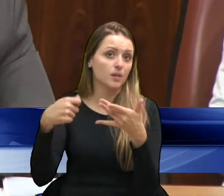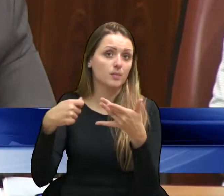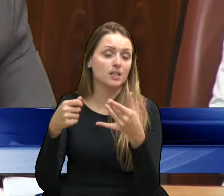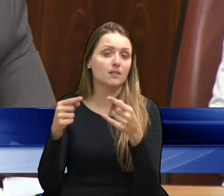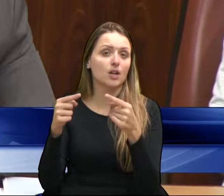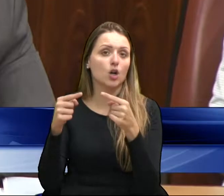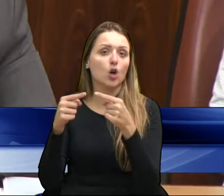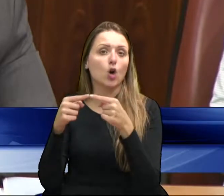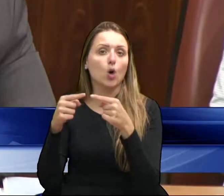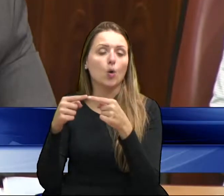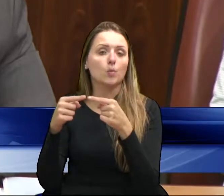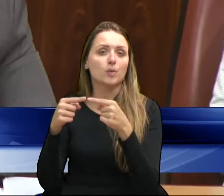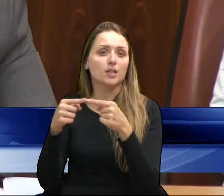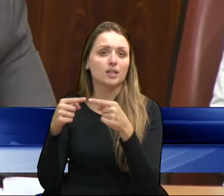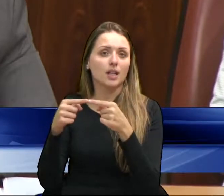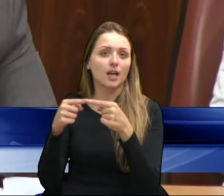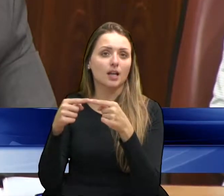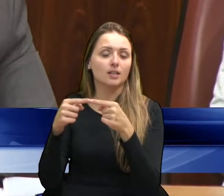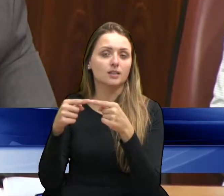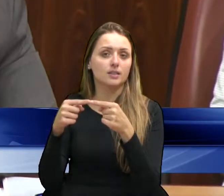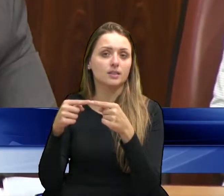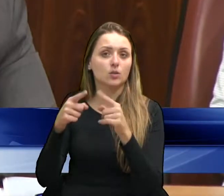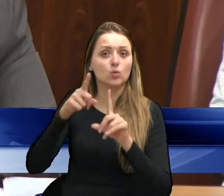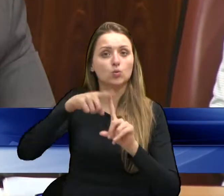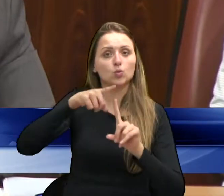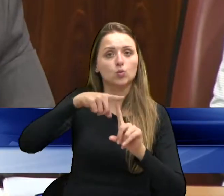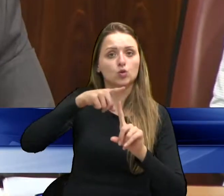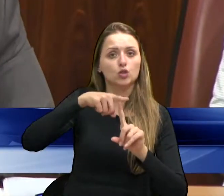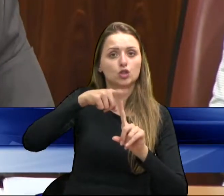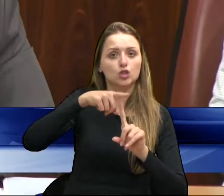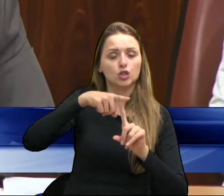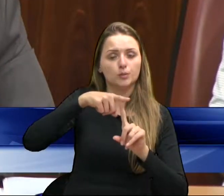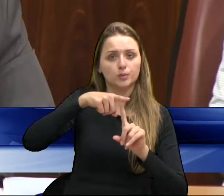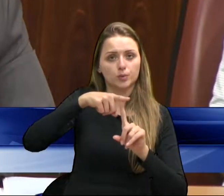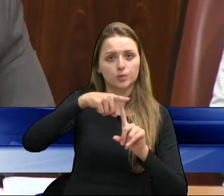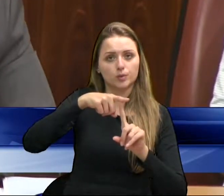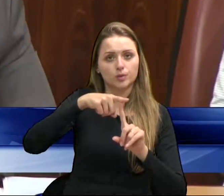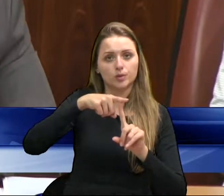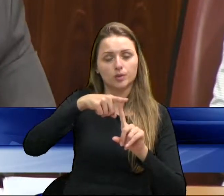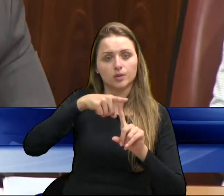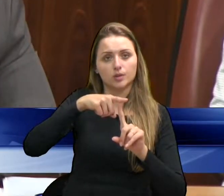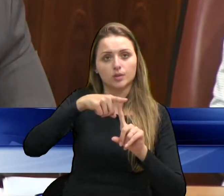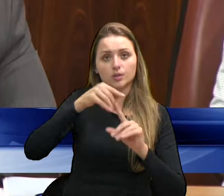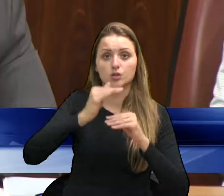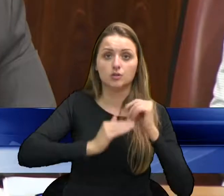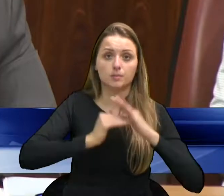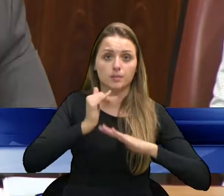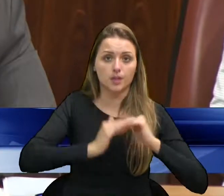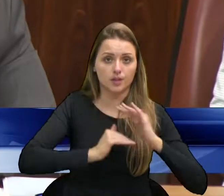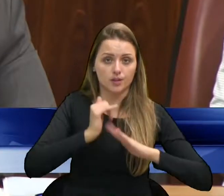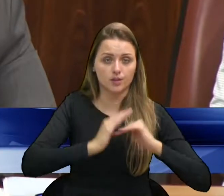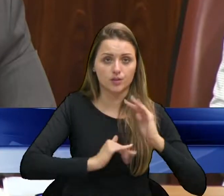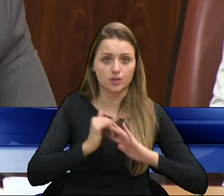relacionada de acordo com cada modal participante. O que eu quero dizer com isso? A alegação foi que estaria